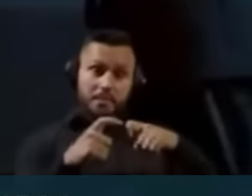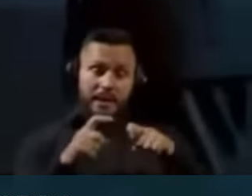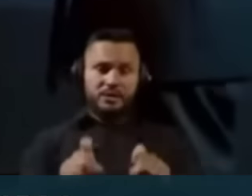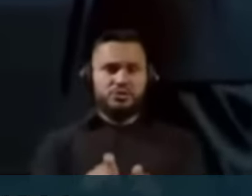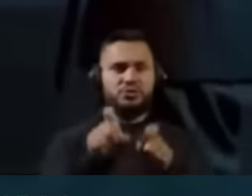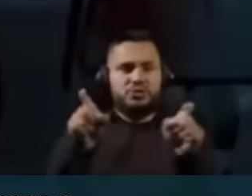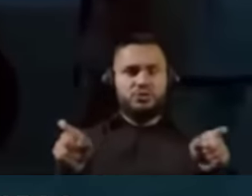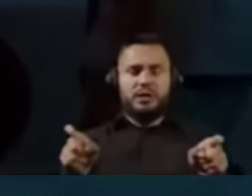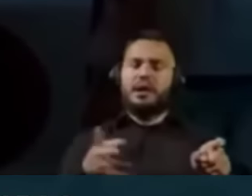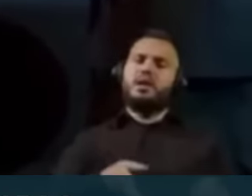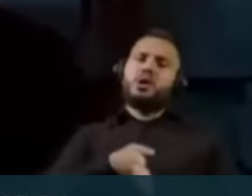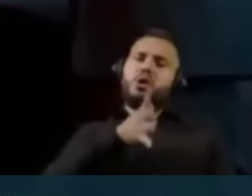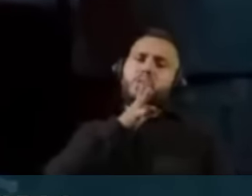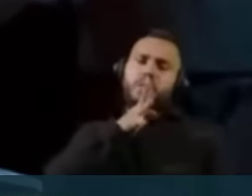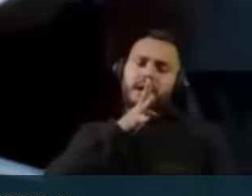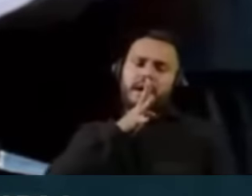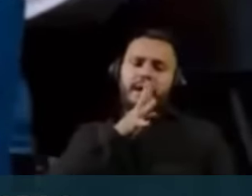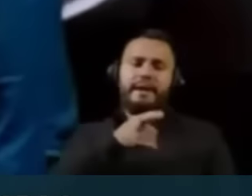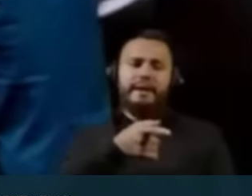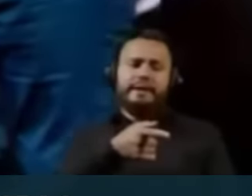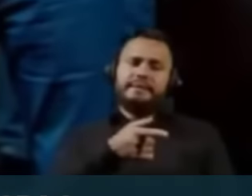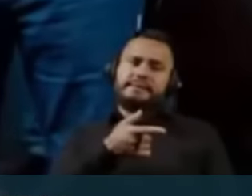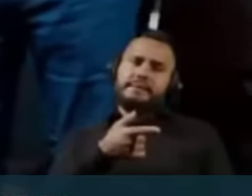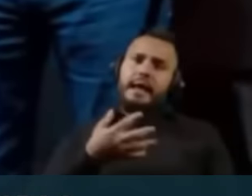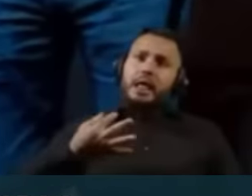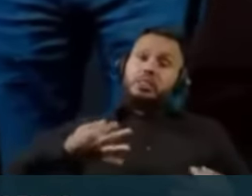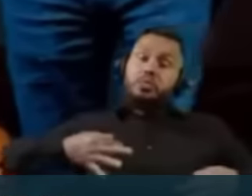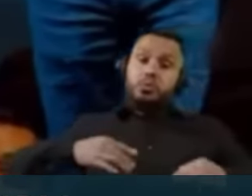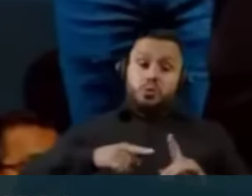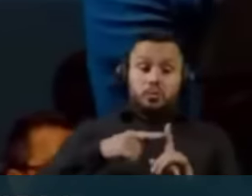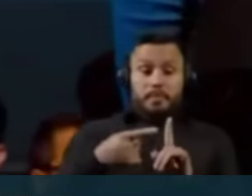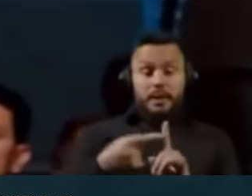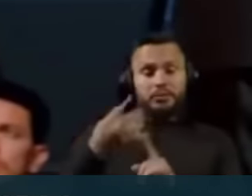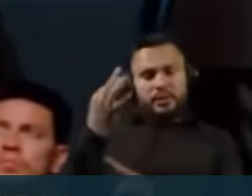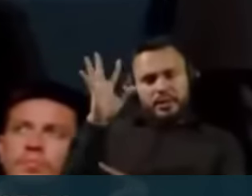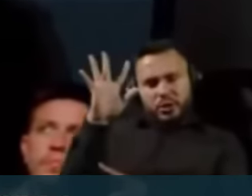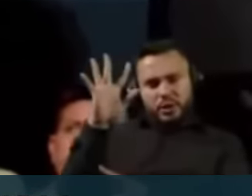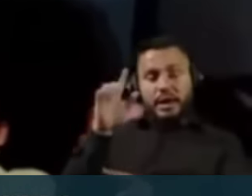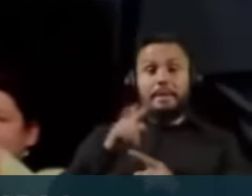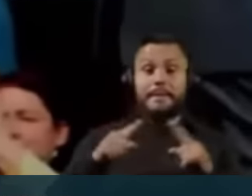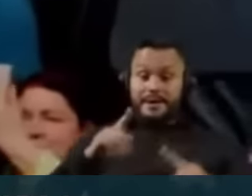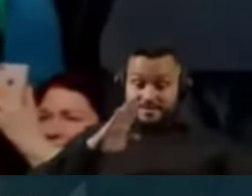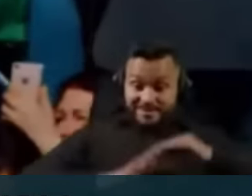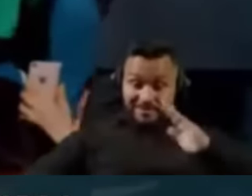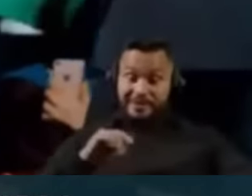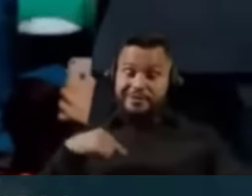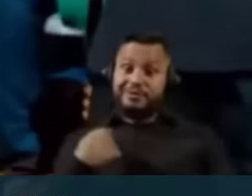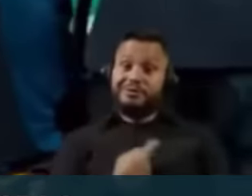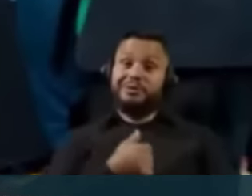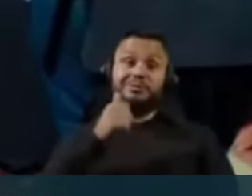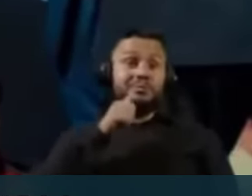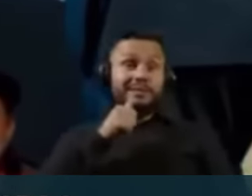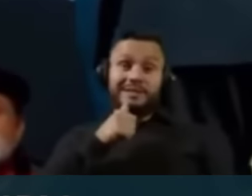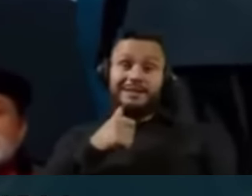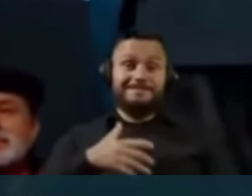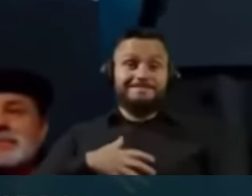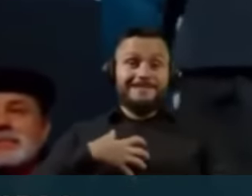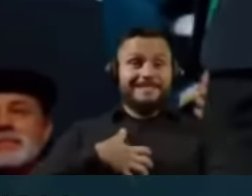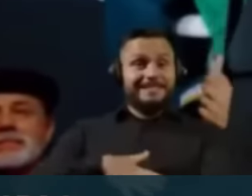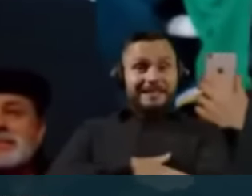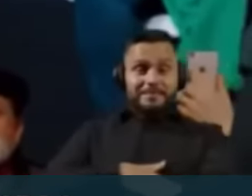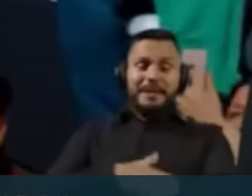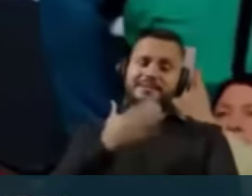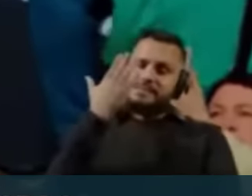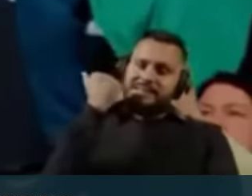sabe a dor do parto, na teoria, mas na prática, nós é que sabemos. E eu quero te agradecer,